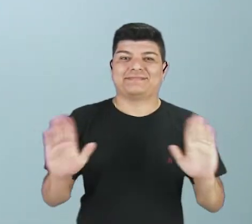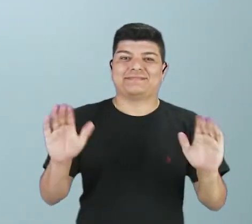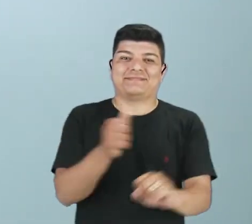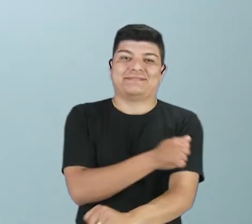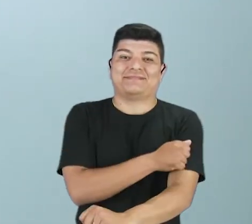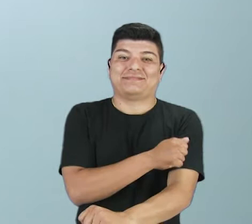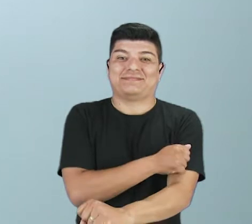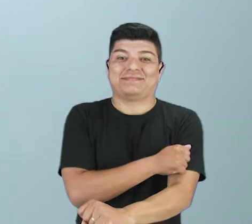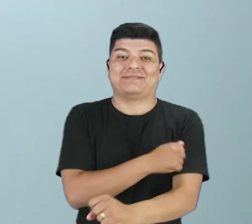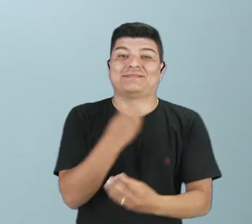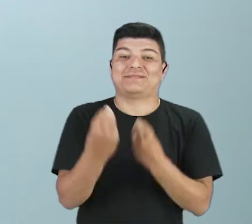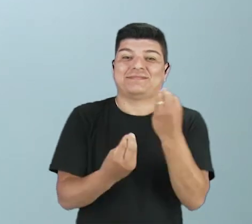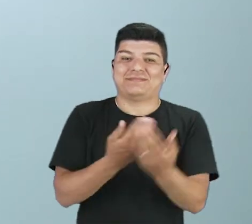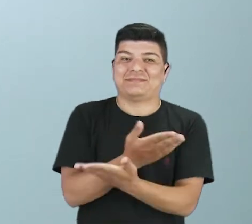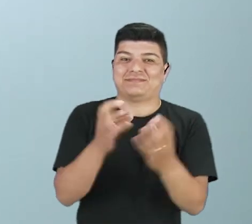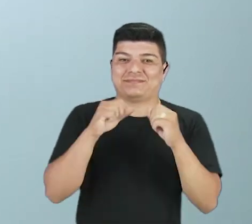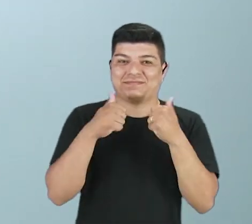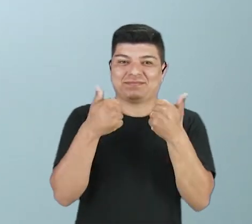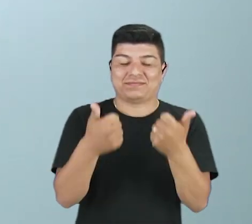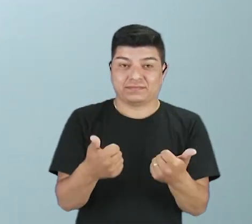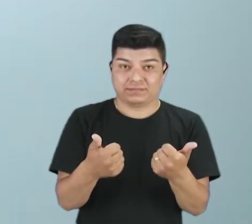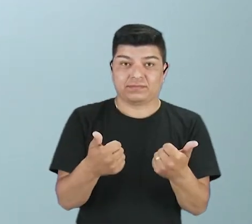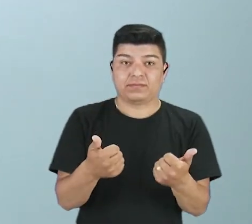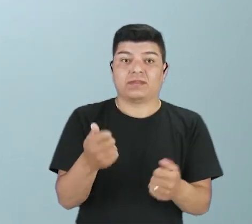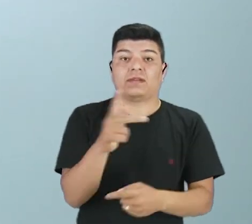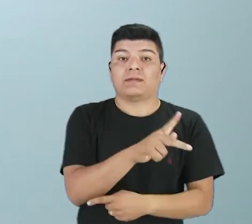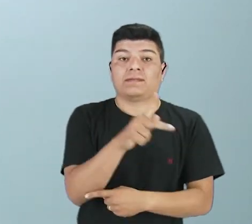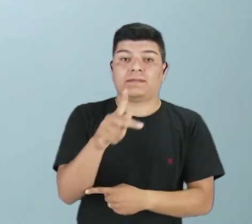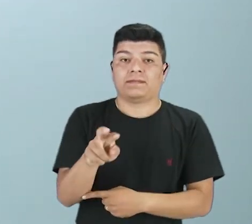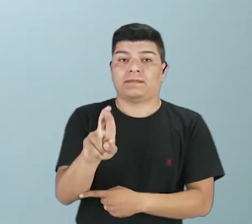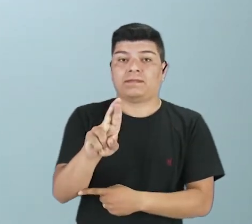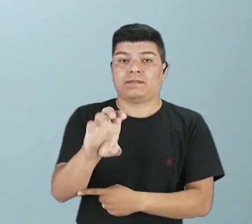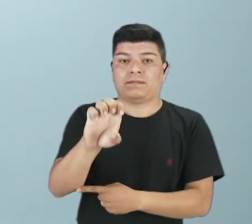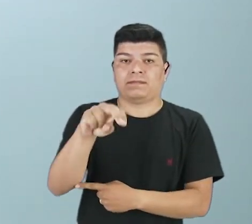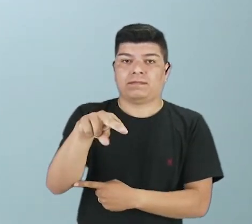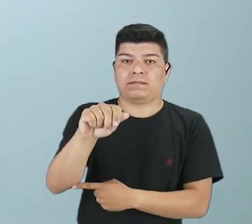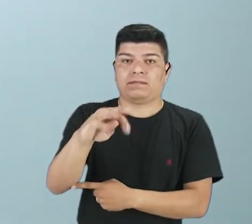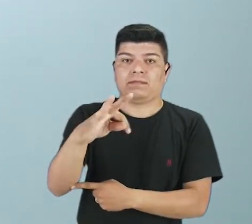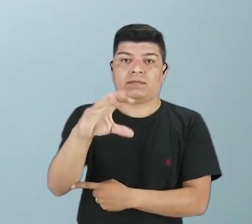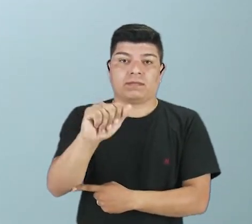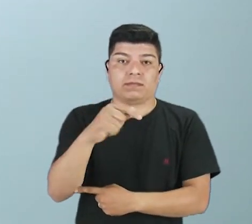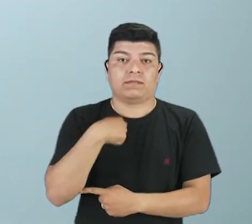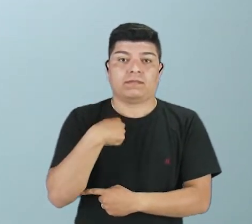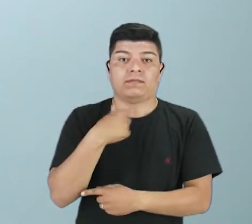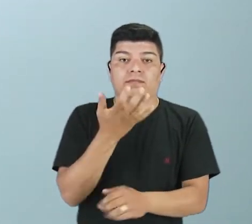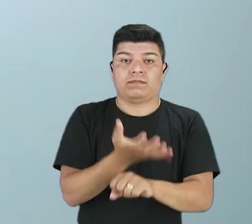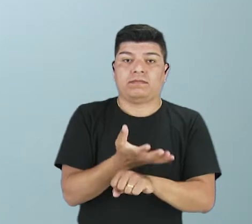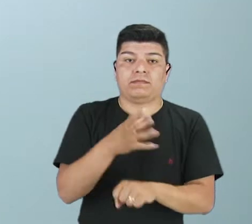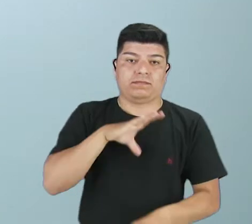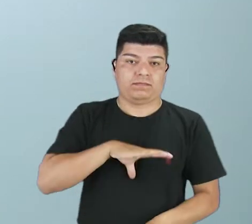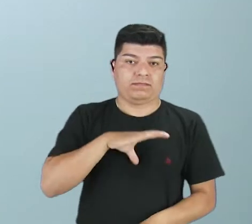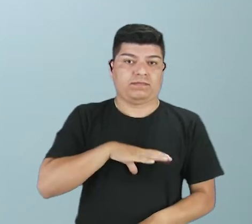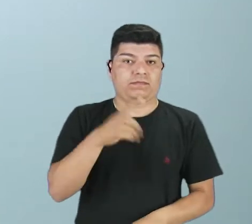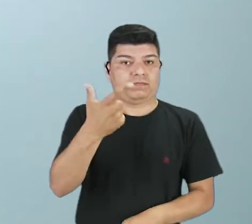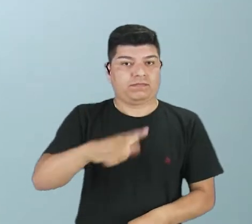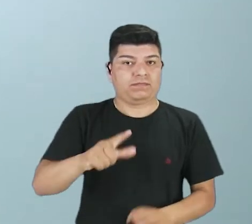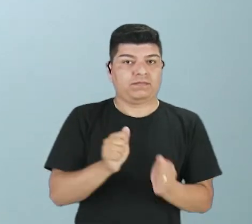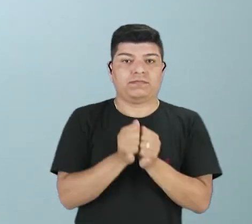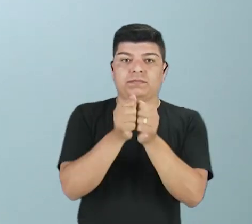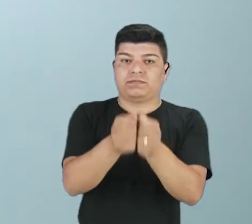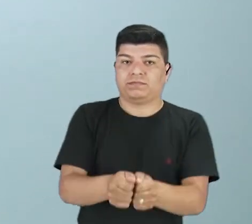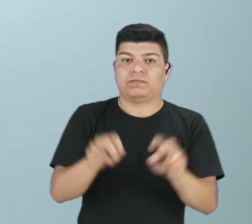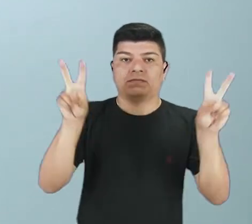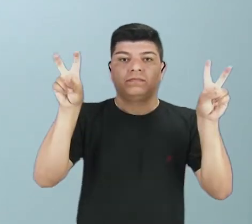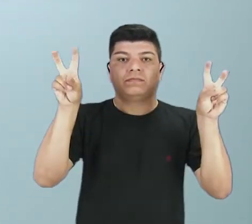Olá, alunos! Como vocês estão? Tudo bem? Eu sou a professora Renata, de Língua Portuguesa, e mais uma vez com vocês. Nosso tema